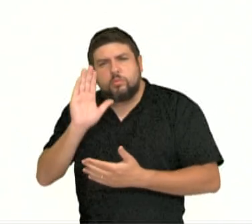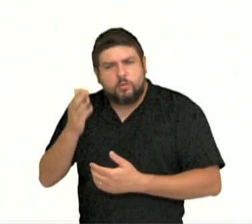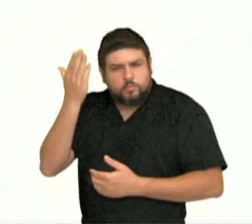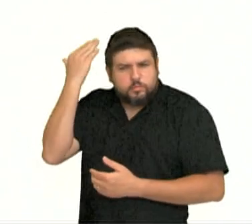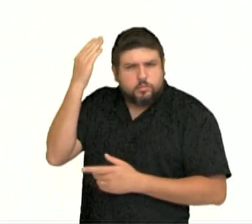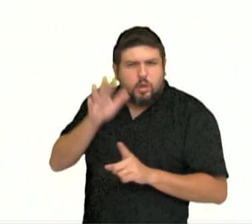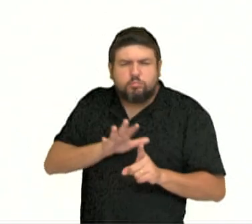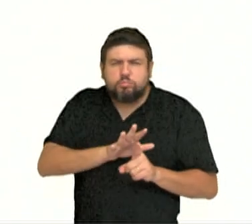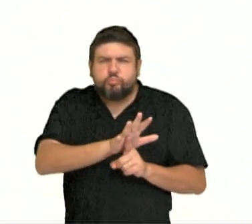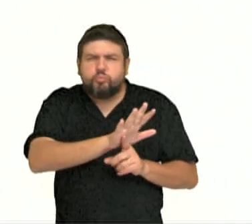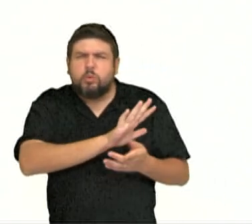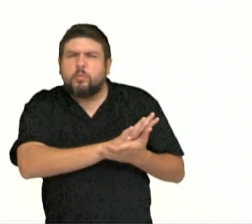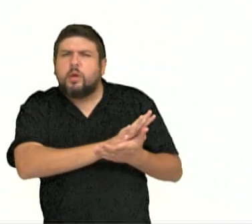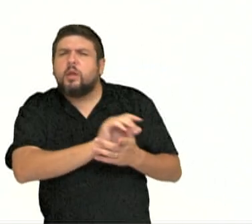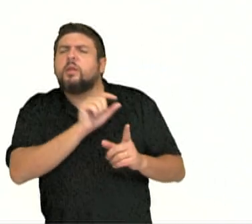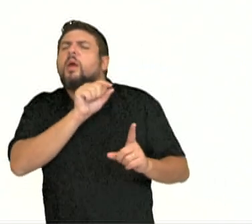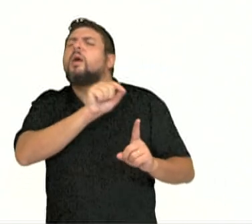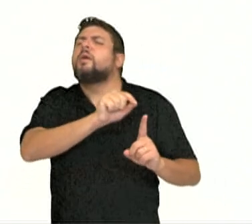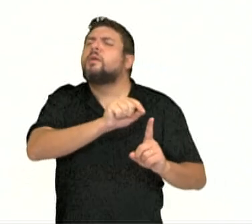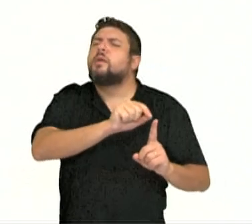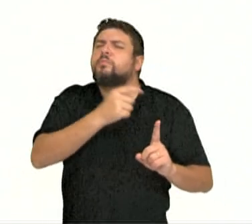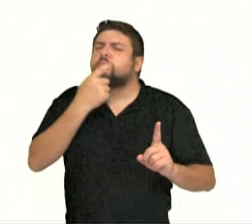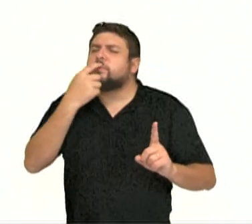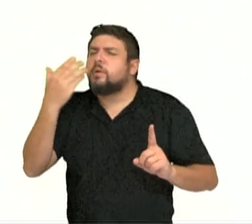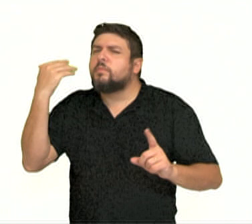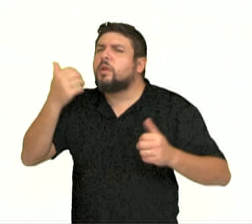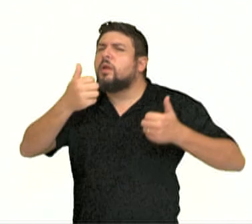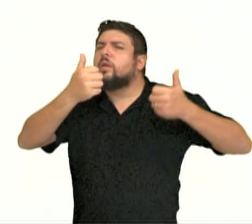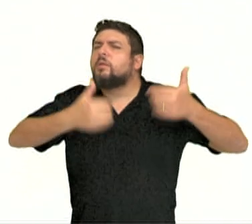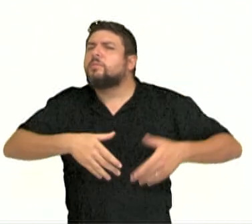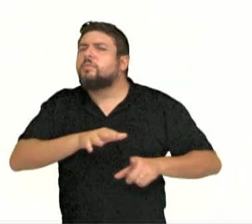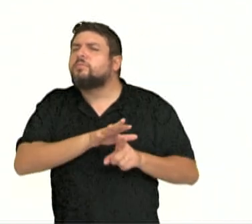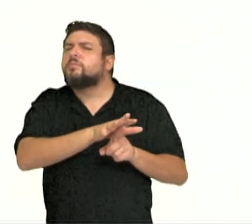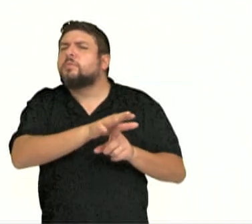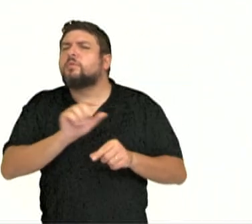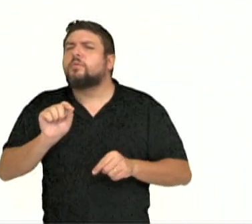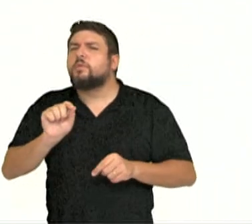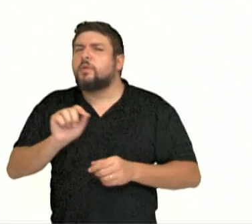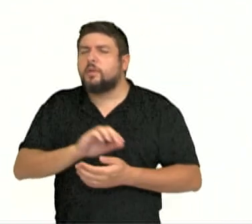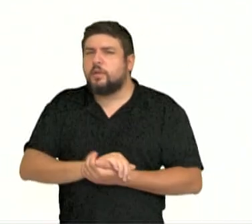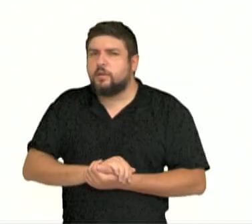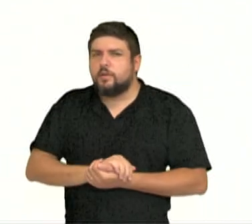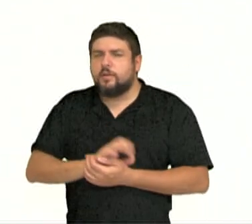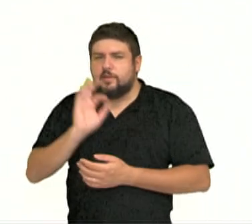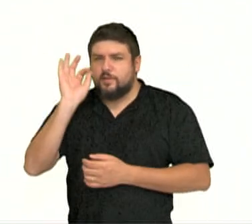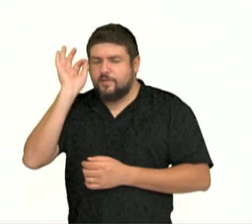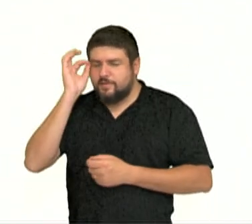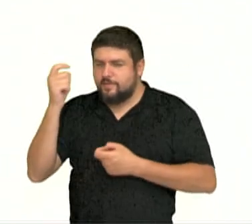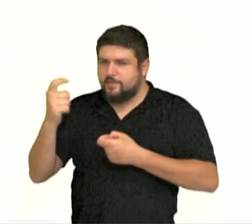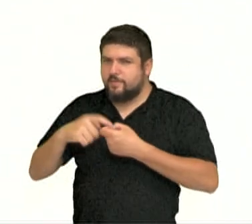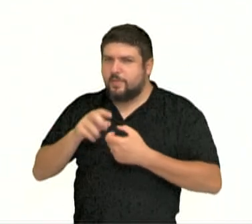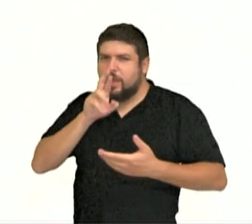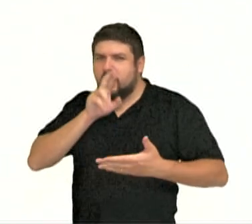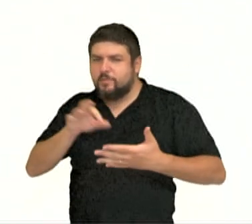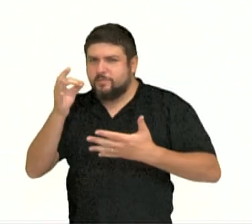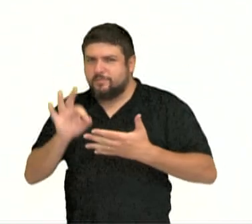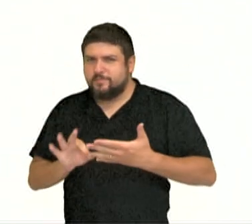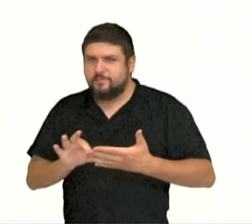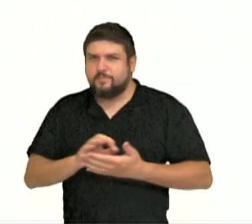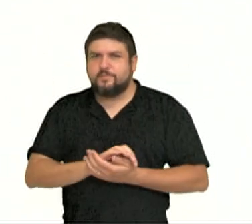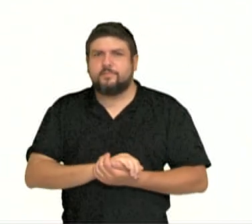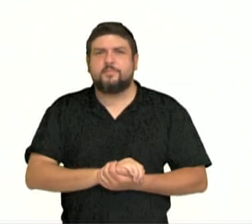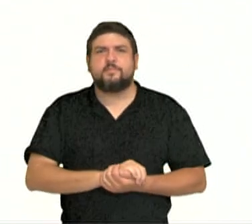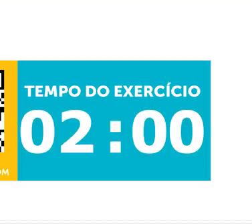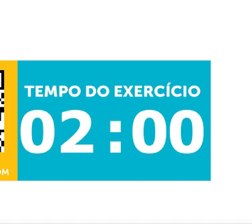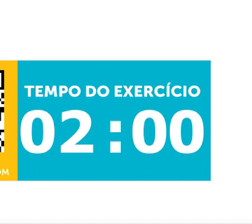passado. Como quem a gente acabou de falar que foi perseguido no passado? Já já eu trago a resposta correta para você.